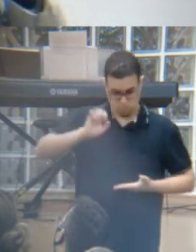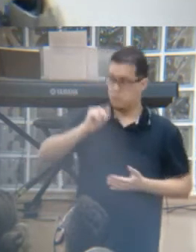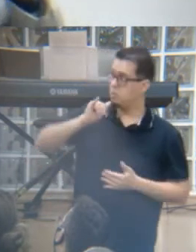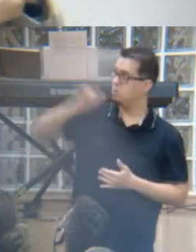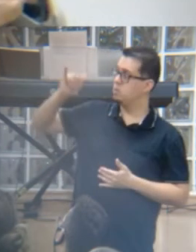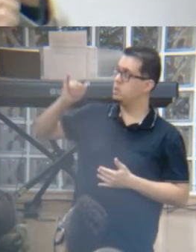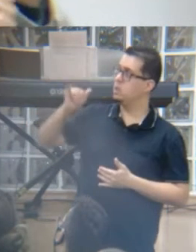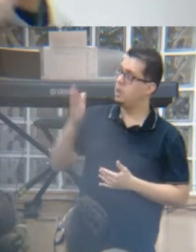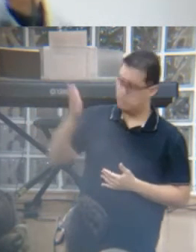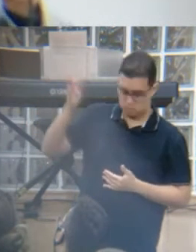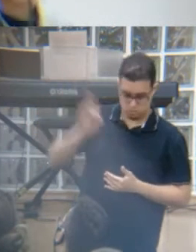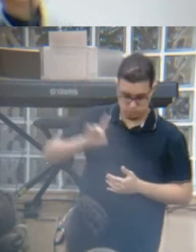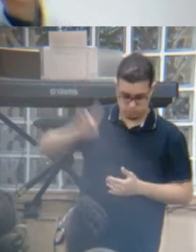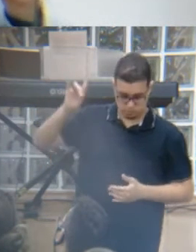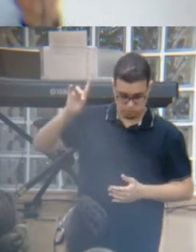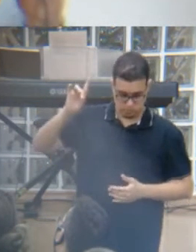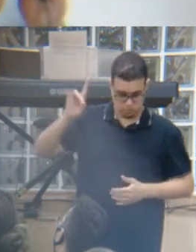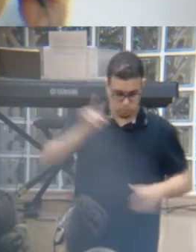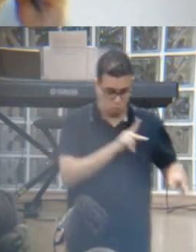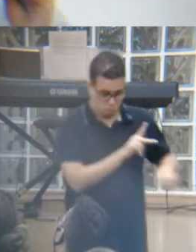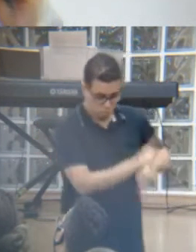O papel sacerdotal é esse: